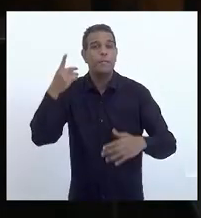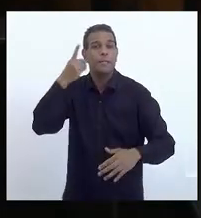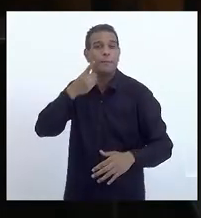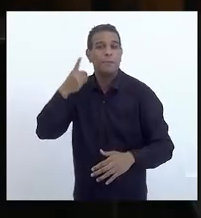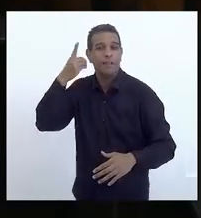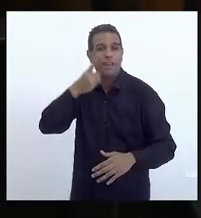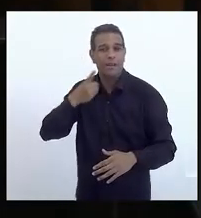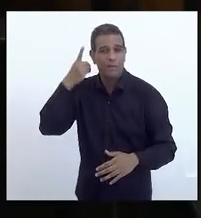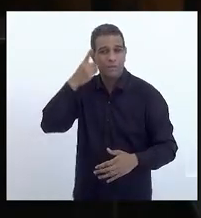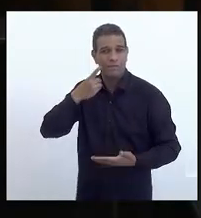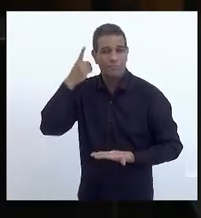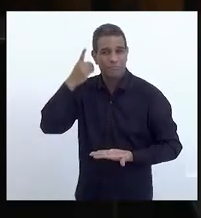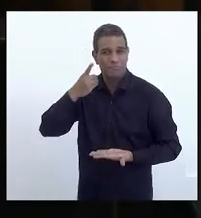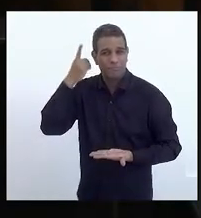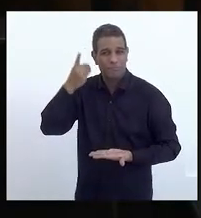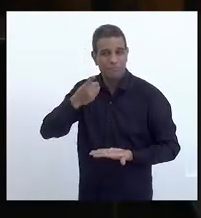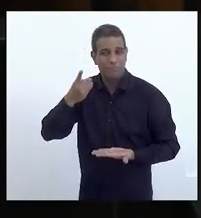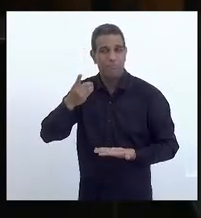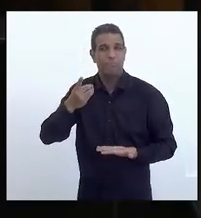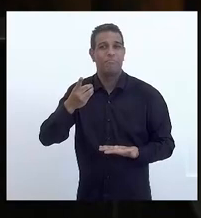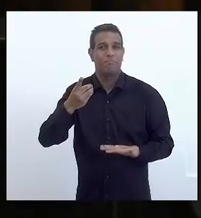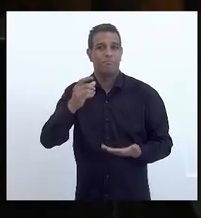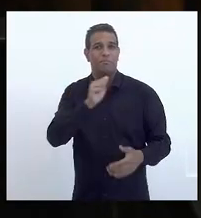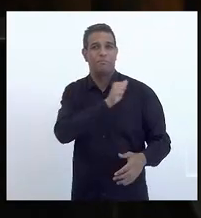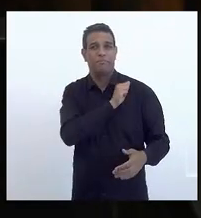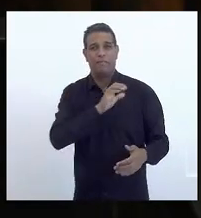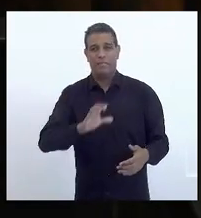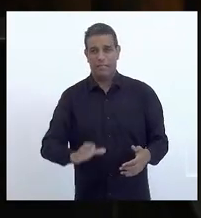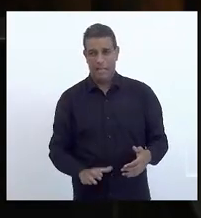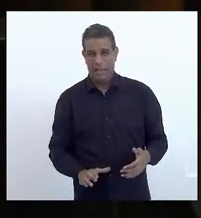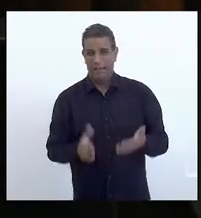deputado André Siciliano,